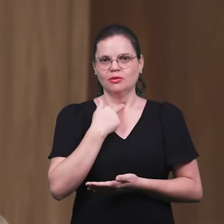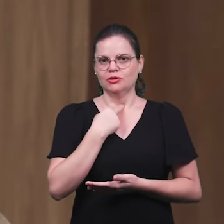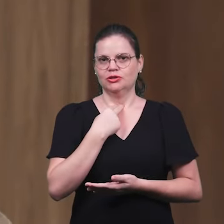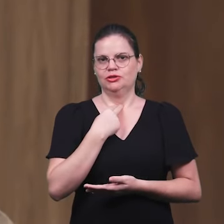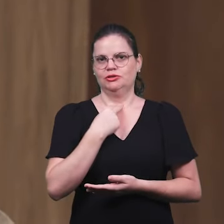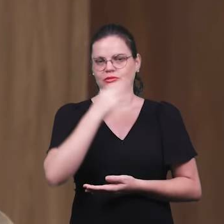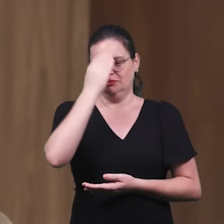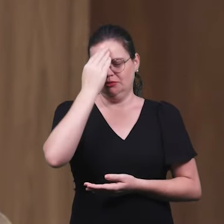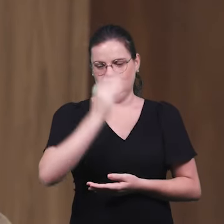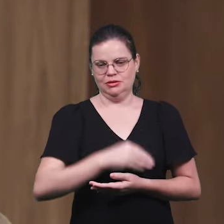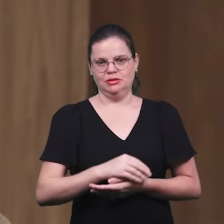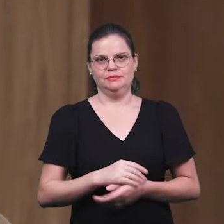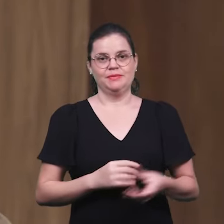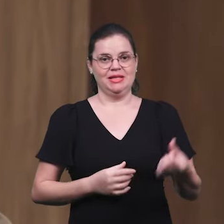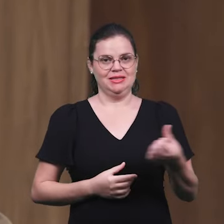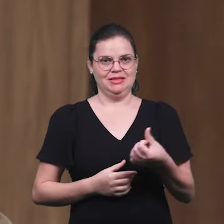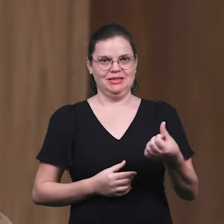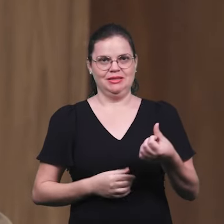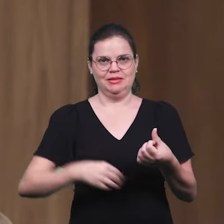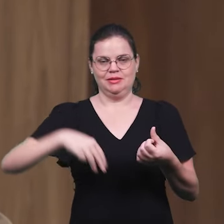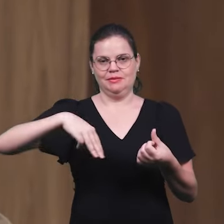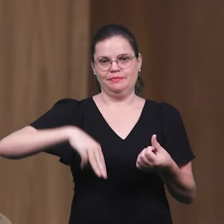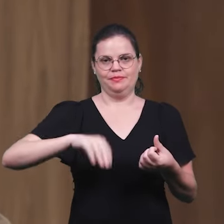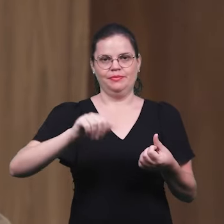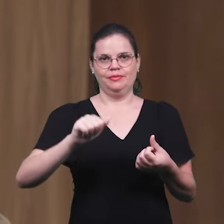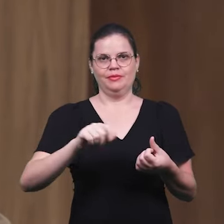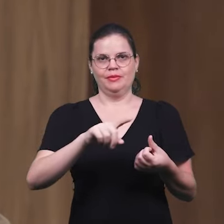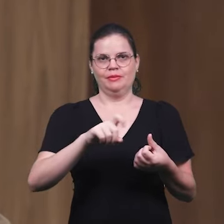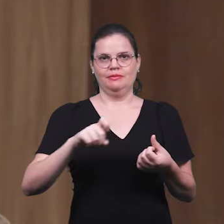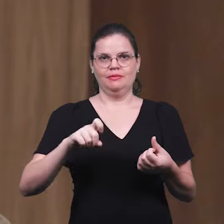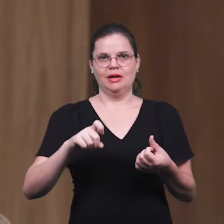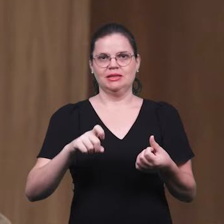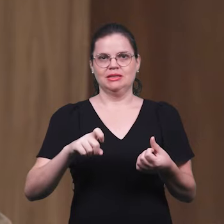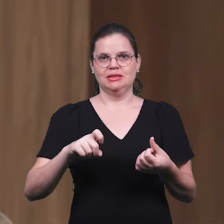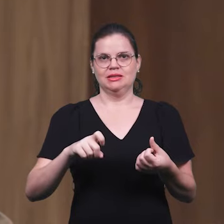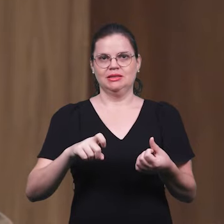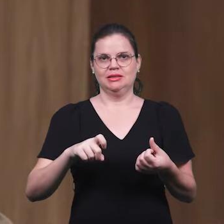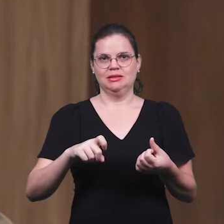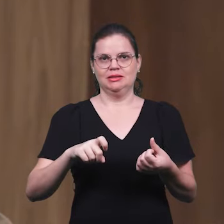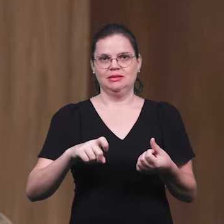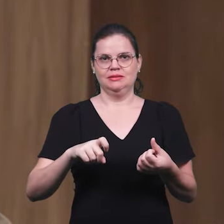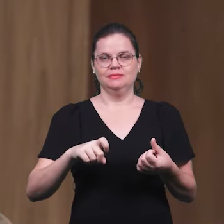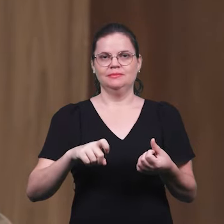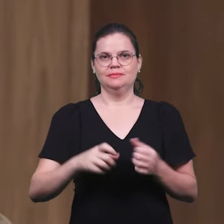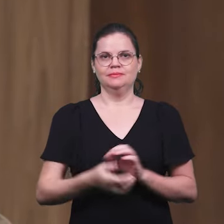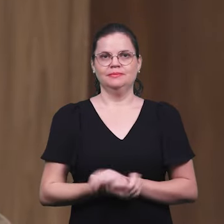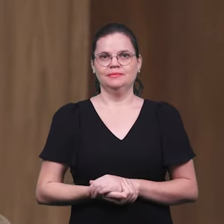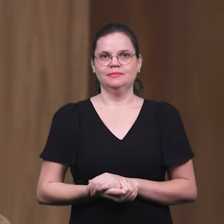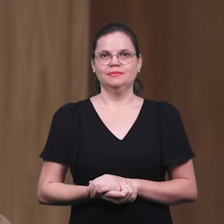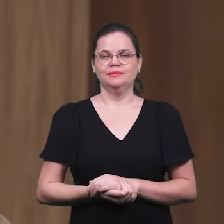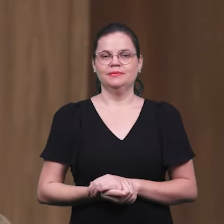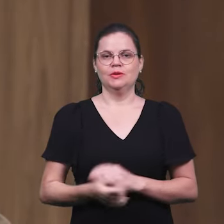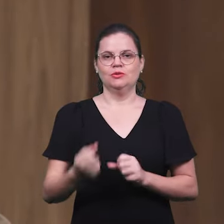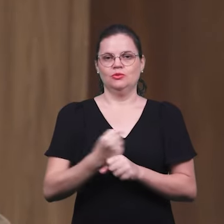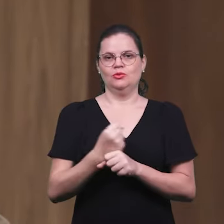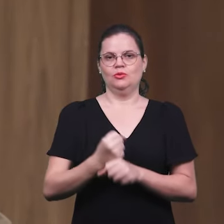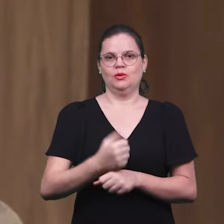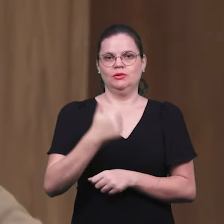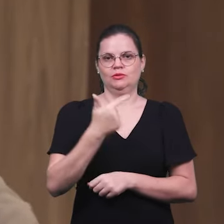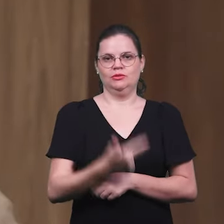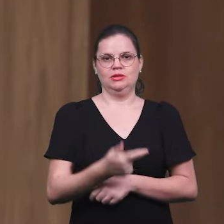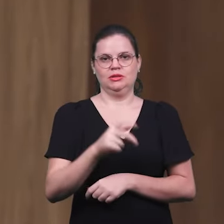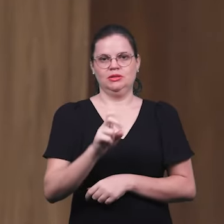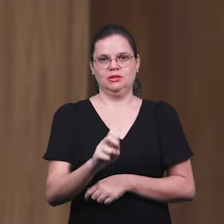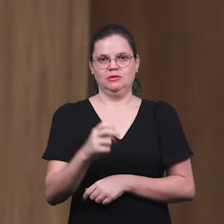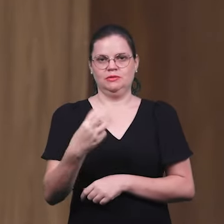Depois o sexto imperador Máximo. O Máximo no ano 253. Severo foi